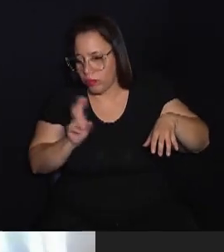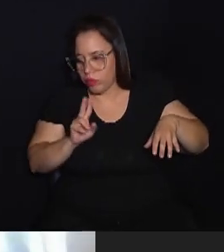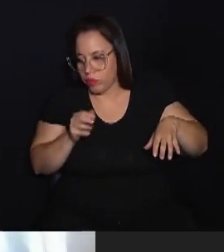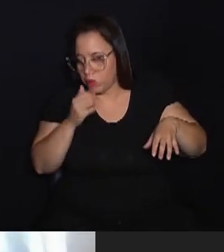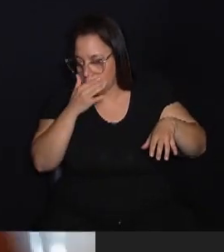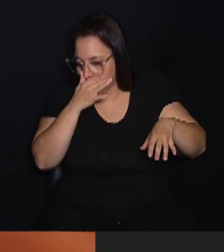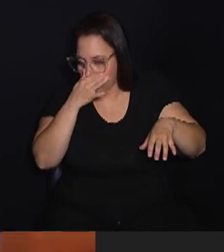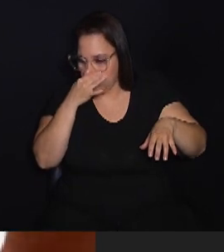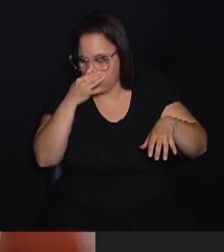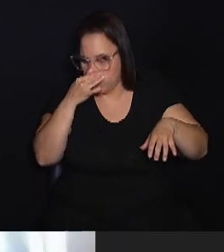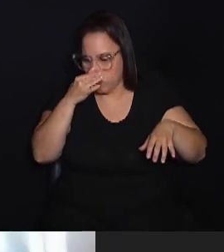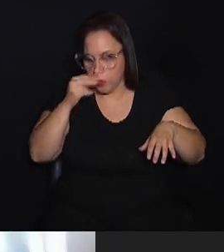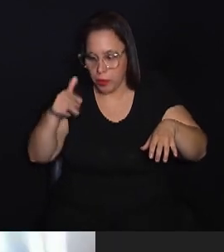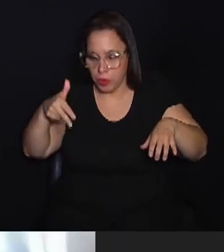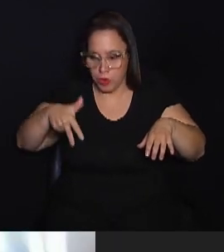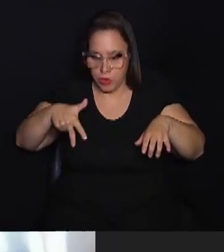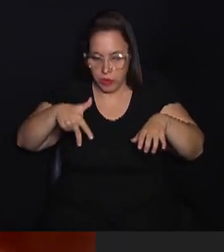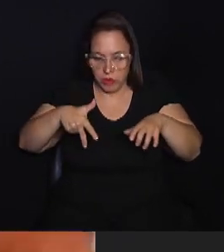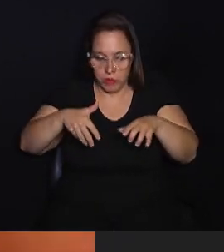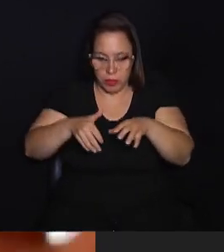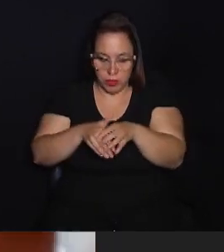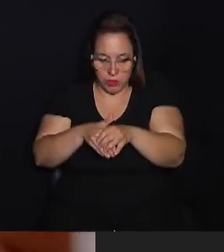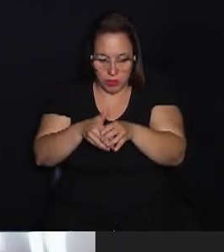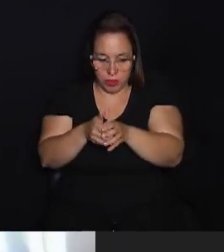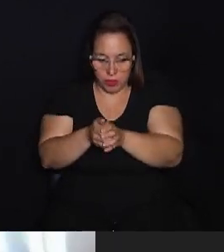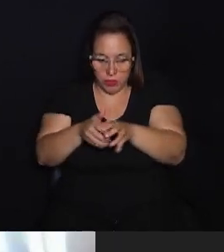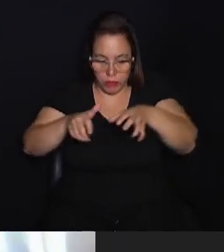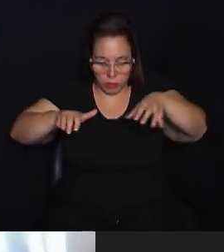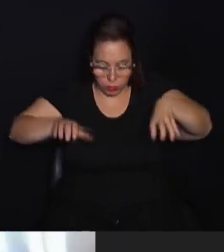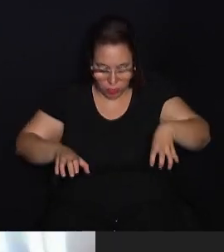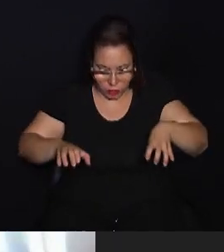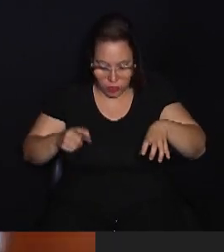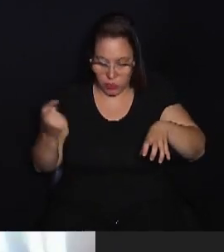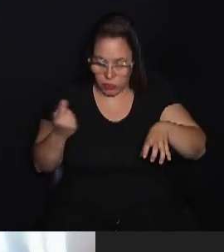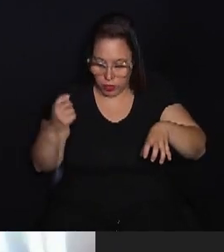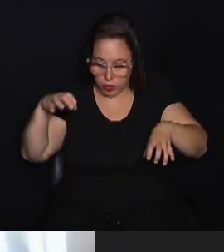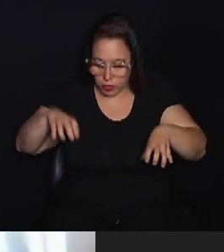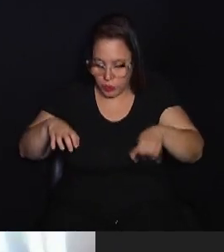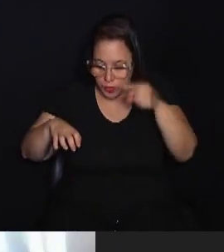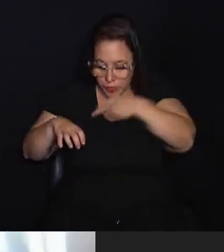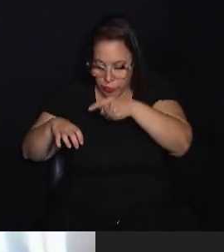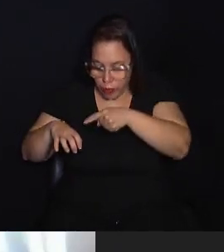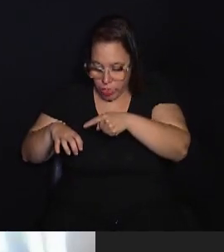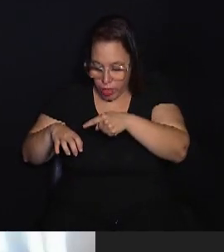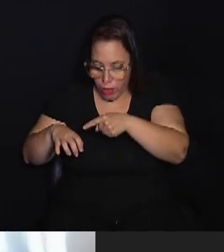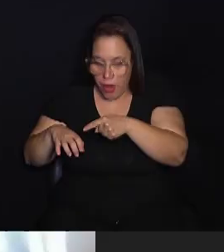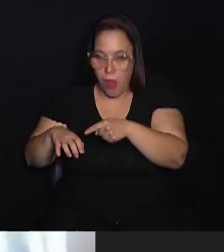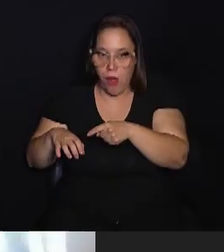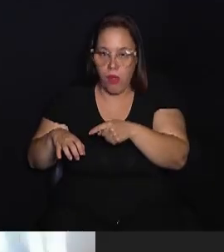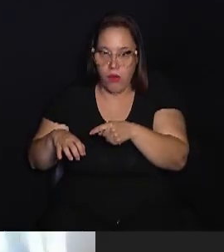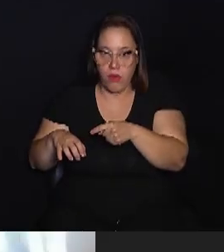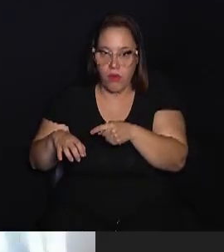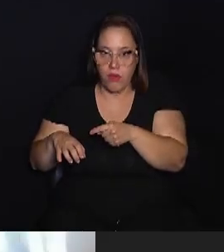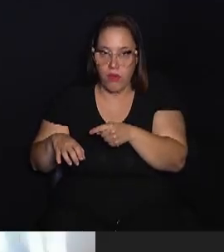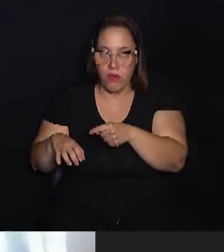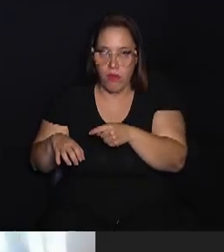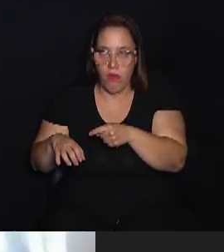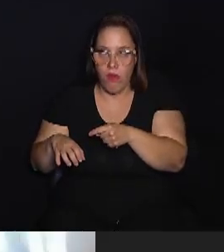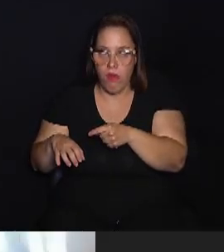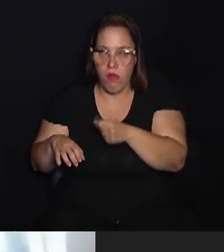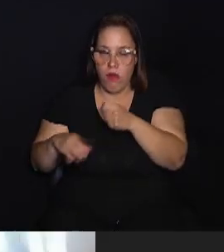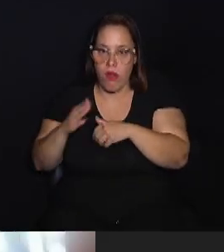essas pacientes são divididas em dois grupos. Em um grupo, se aplica aquilo que é considerado